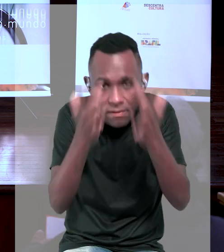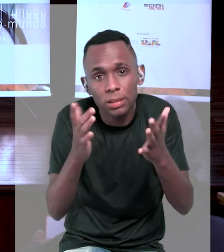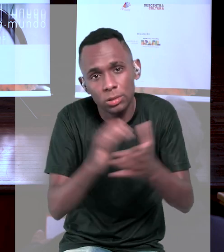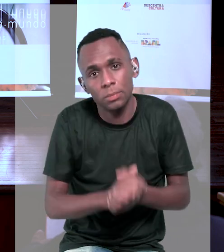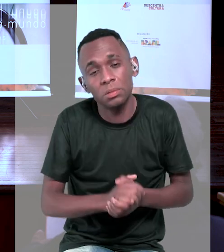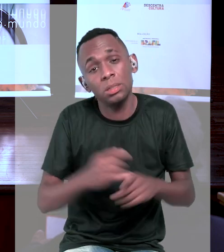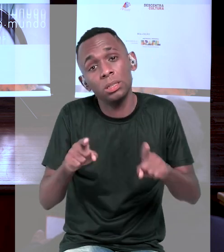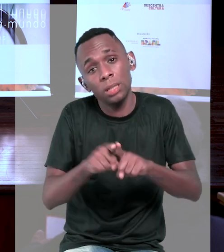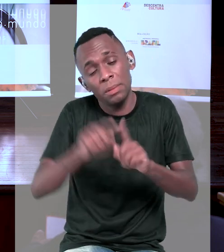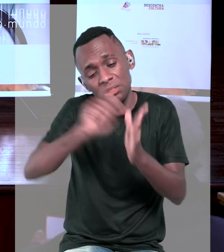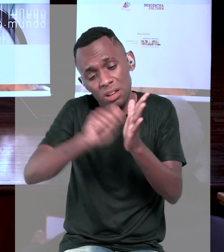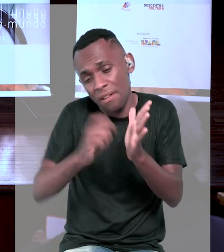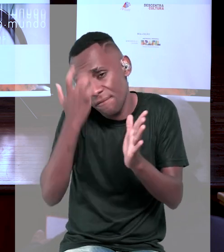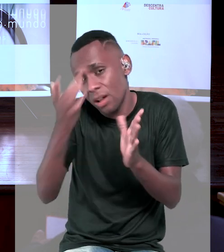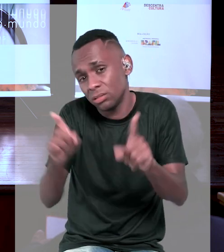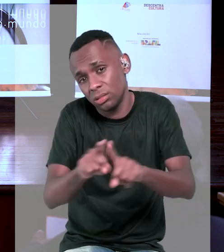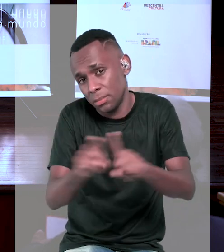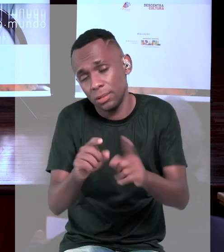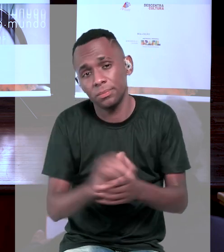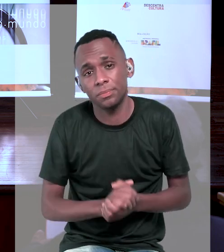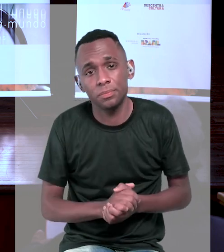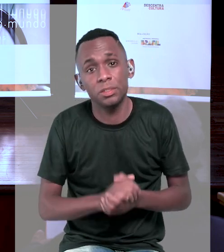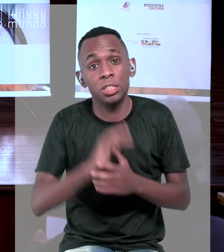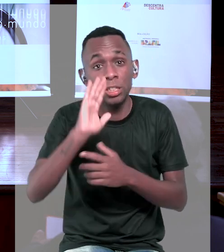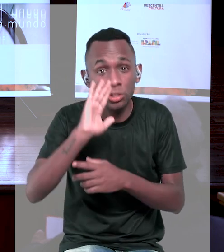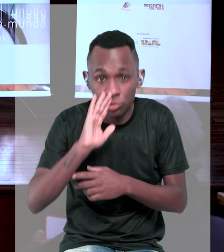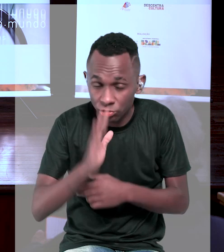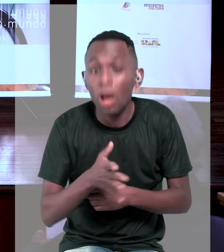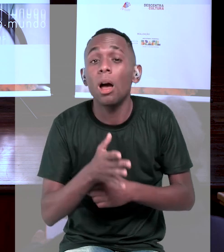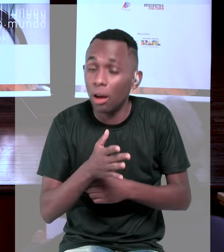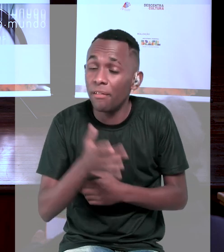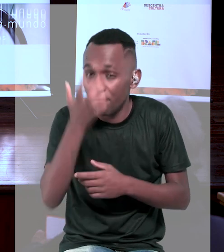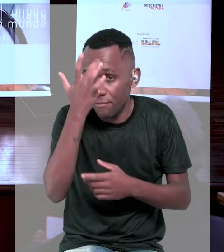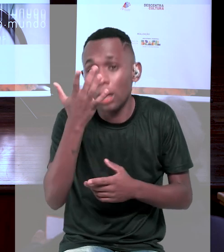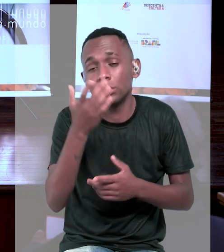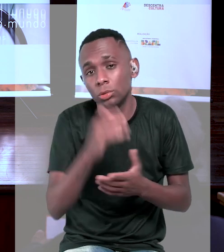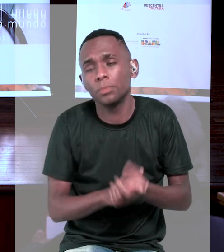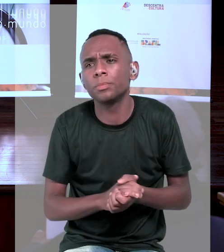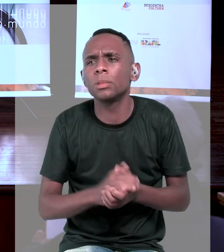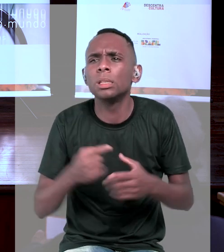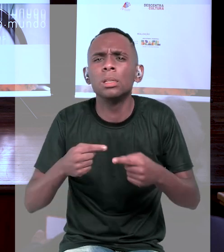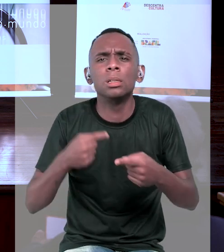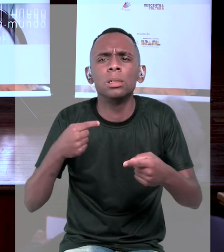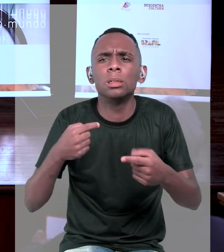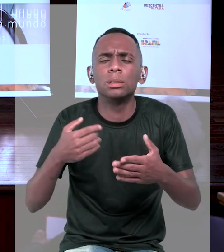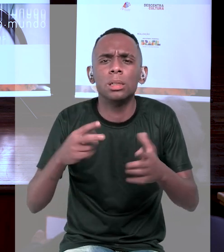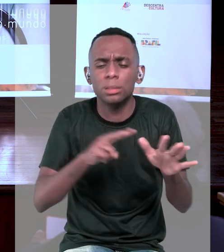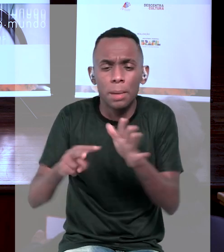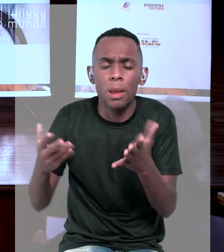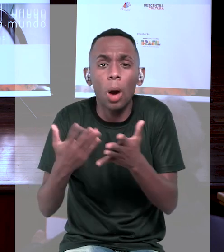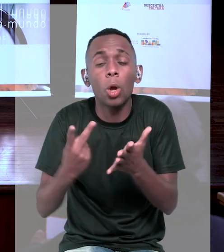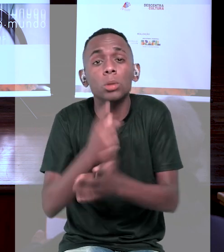fácil. Já em muitos casos. Correu agora, essa semana, a notícia de um jornal, acho que